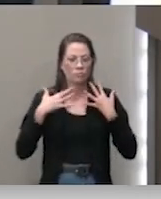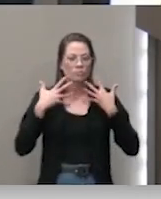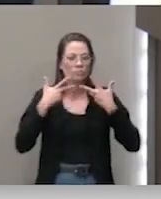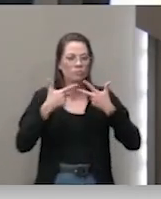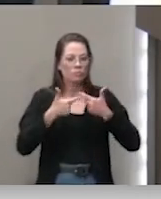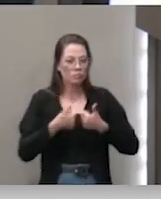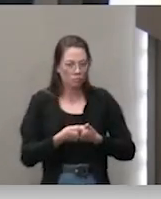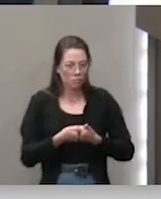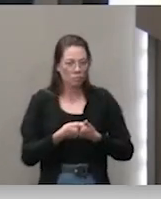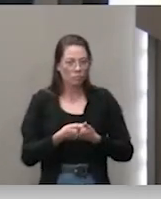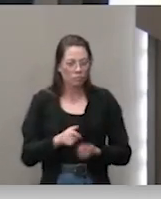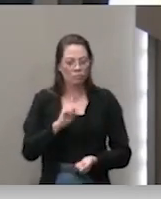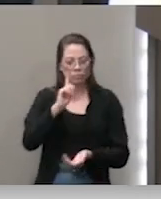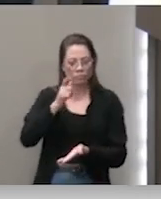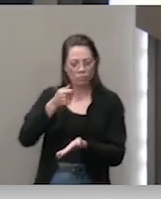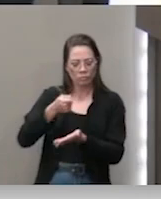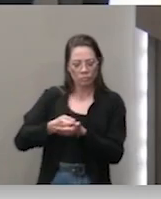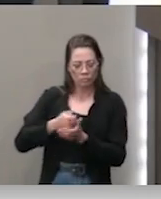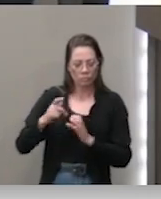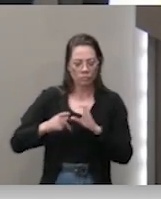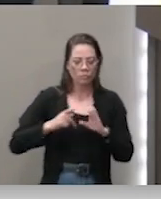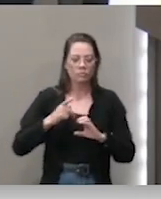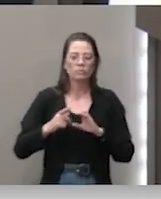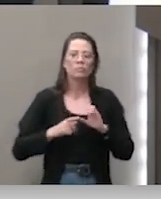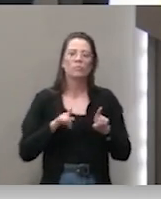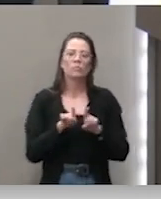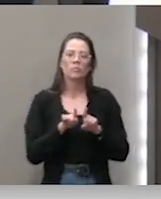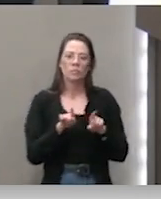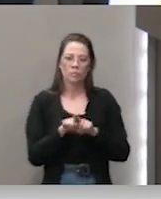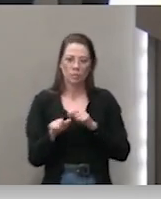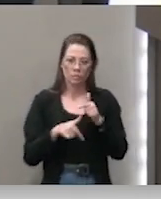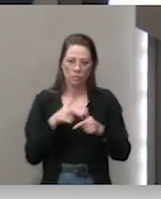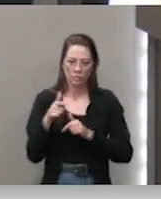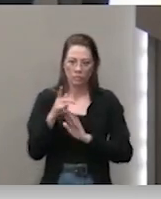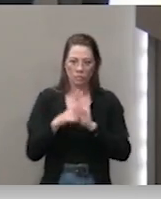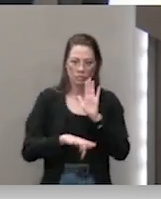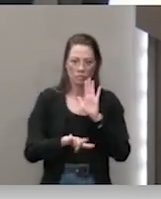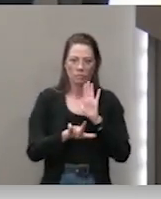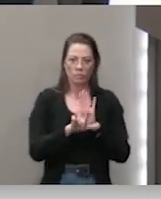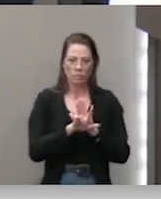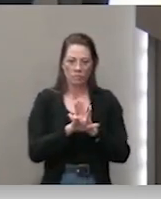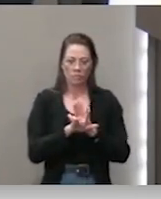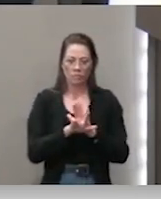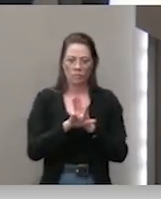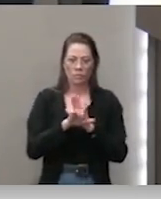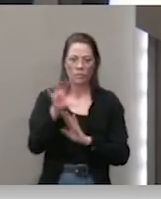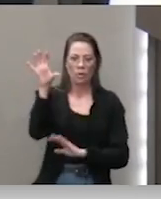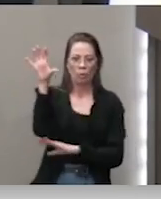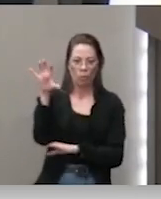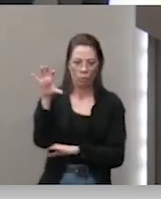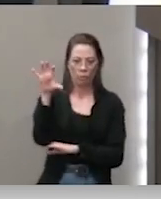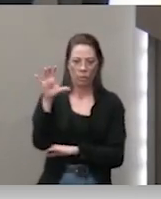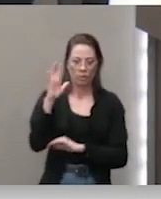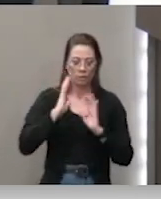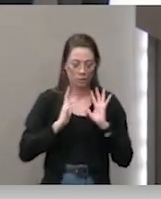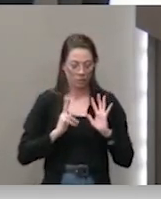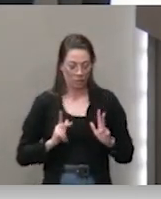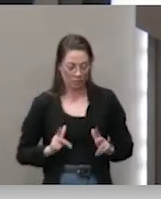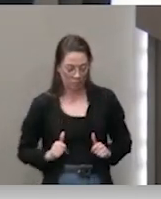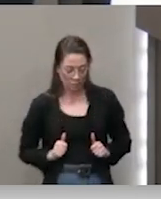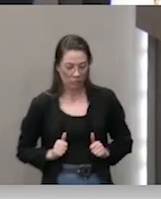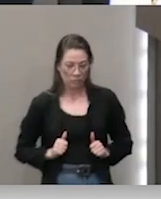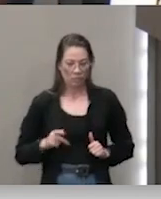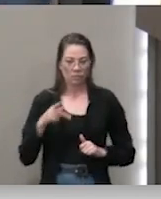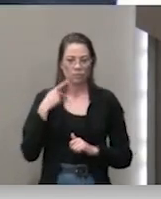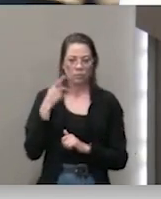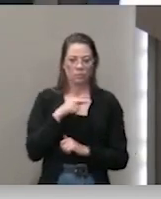Executivo, foi cobrança dessa casa, foi cobrança do trabalho do seu vereador. Projeto da lei do poste limpo, que o vereador Rufa fez. Tchequinho acabou